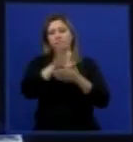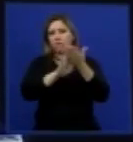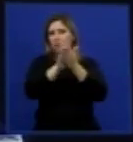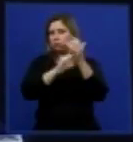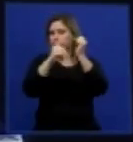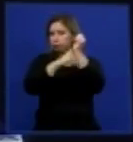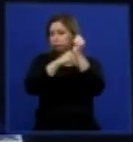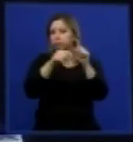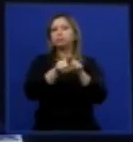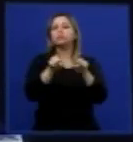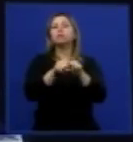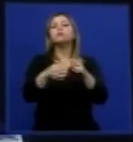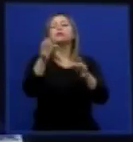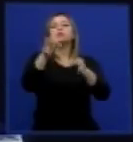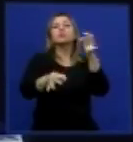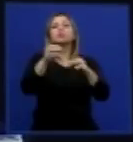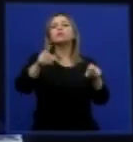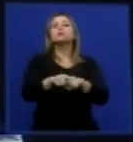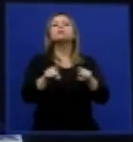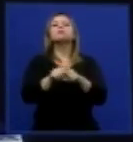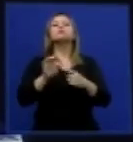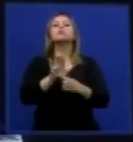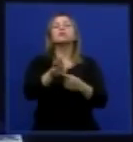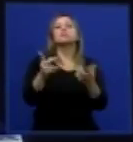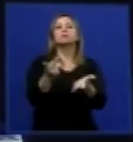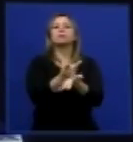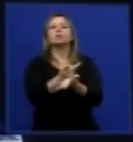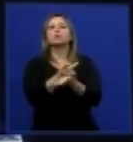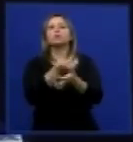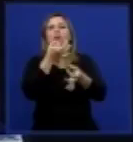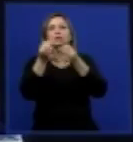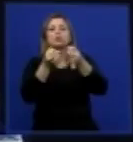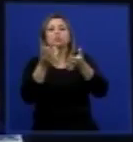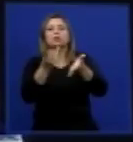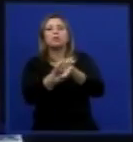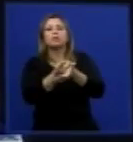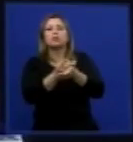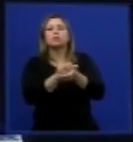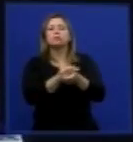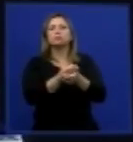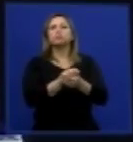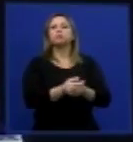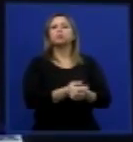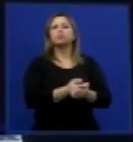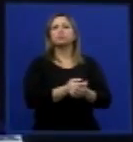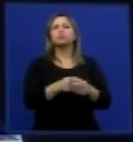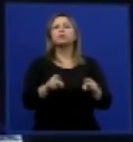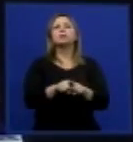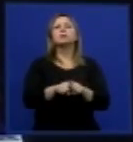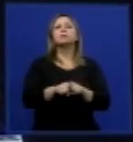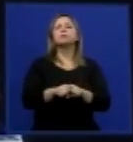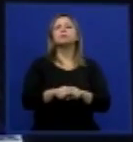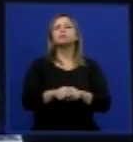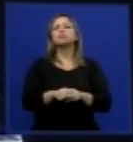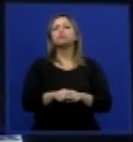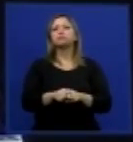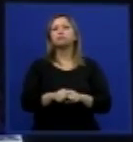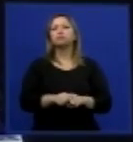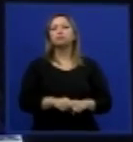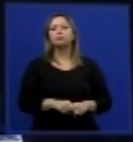judicial incluso com indicativos de incursão em conduta factivel de configuração em tipo